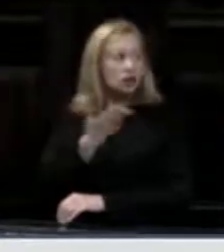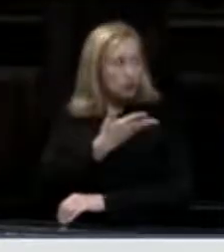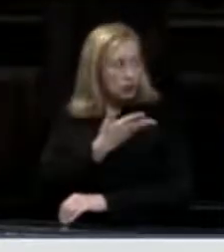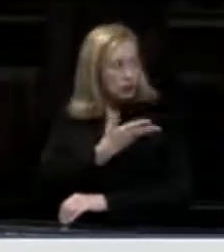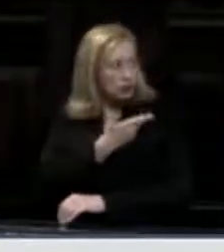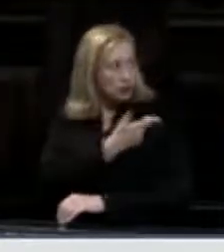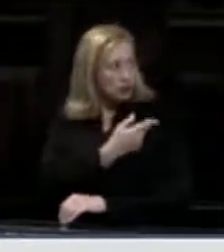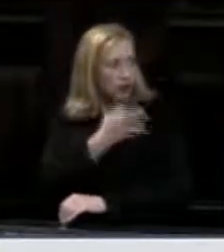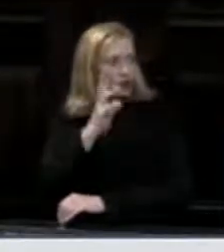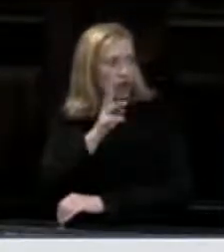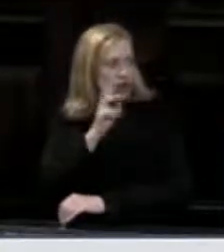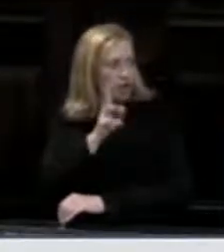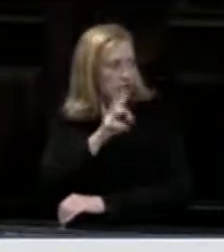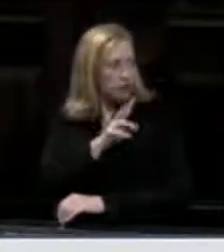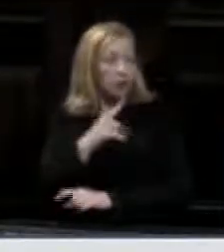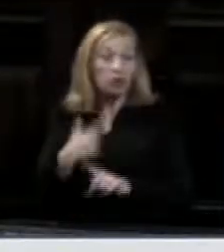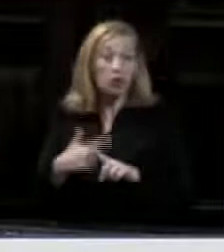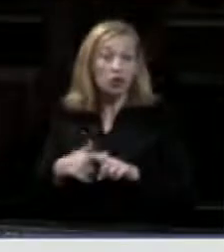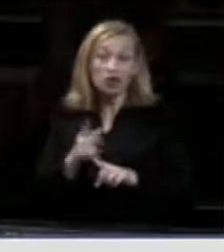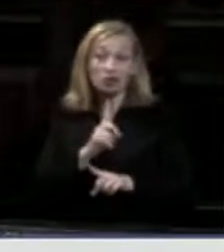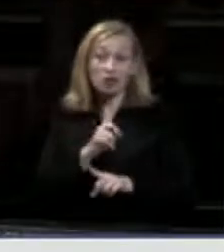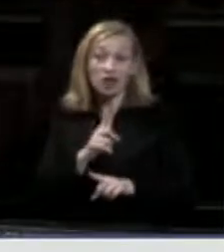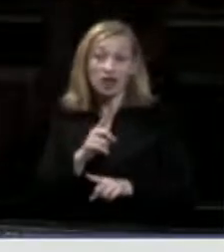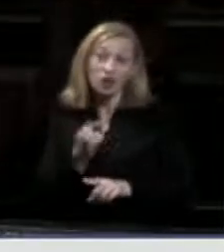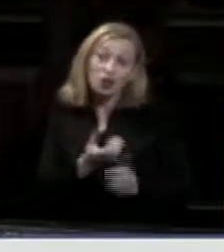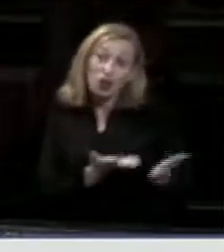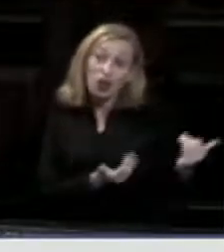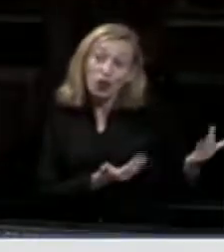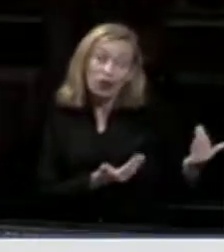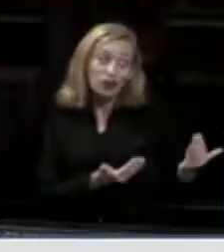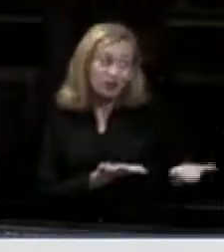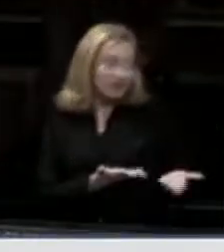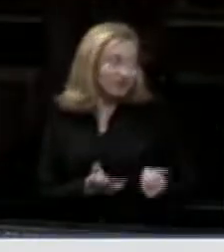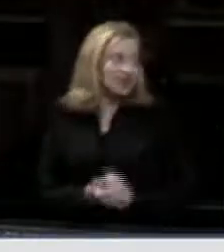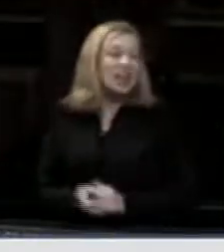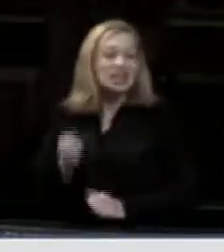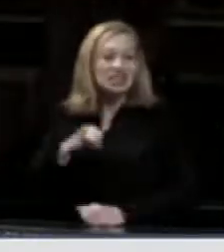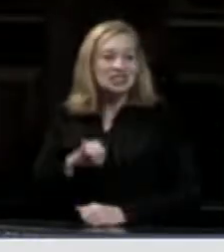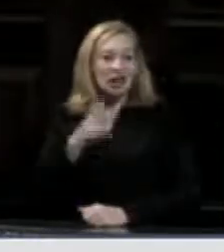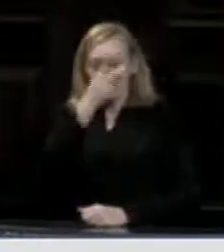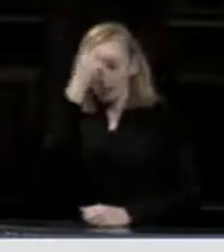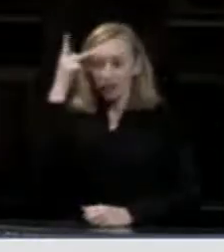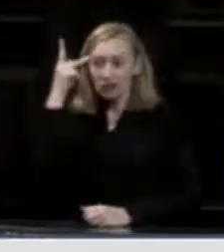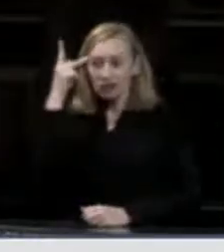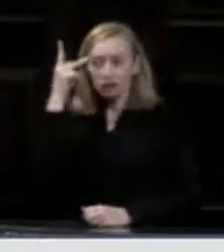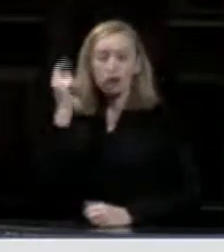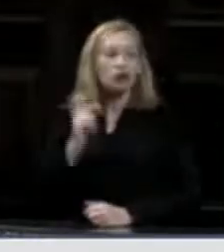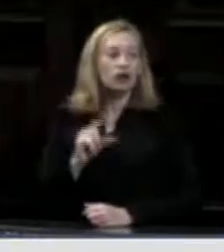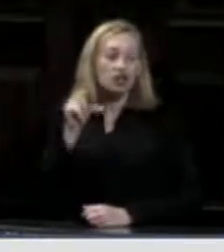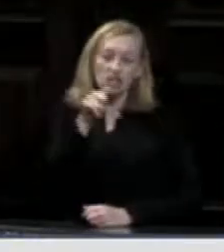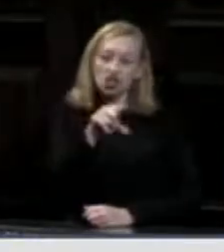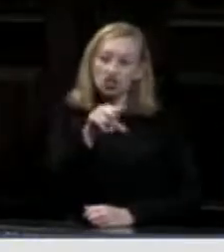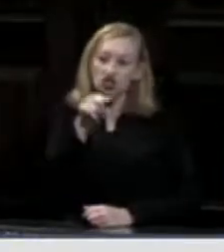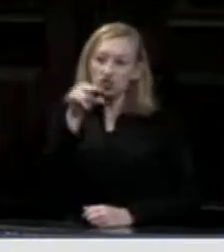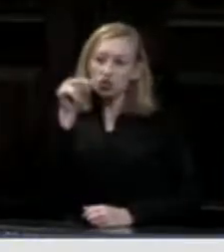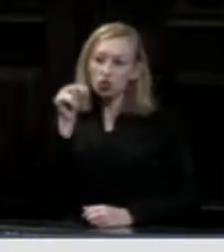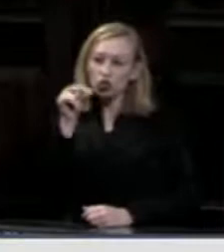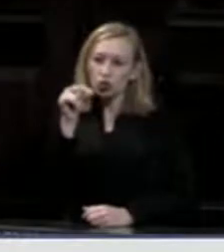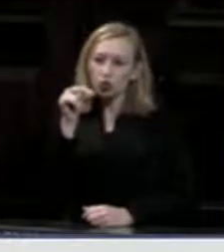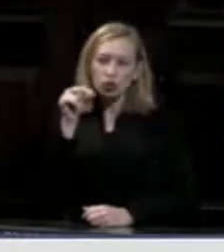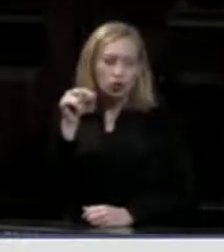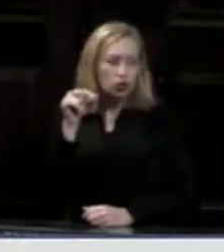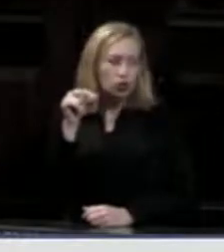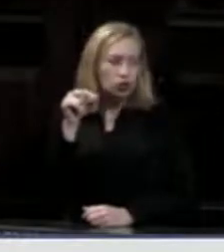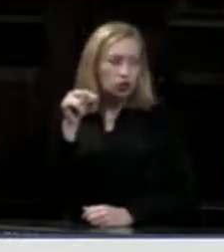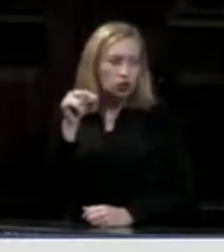é tão jovem assim, se o cidadão era nomeado para